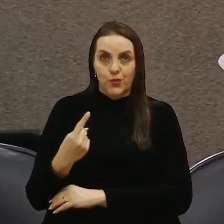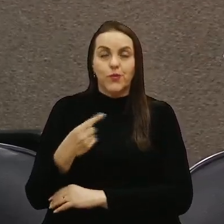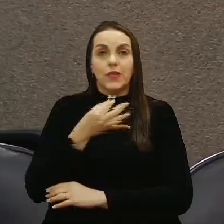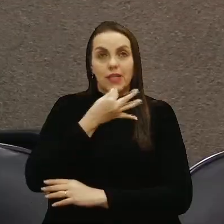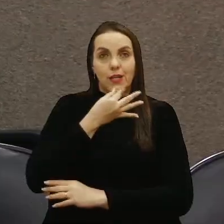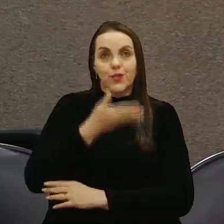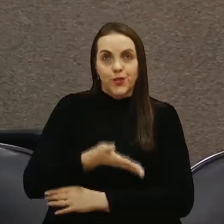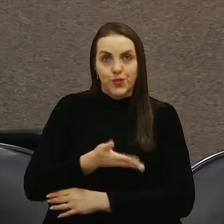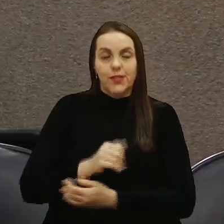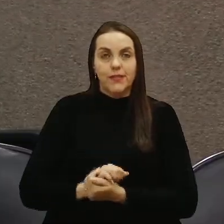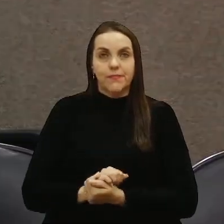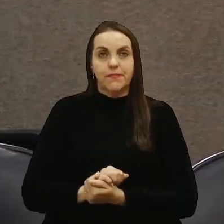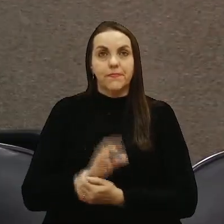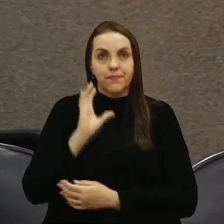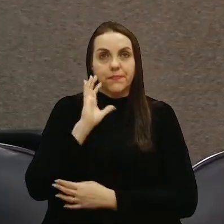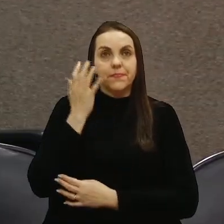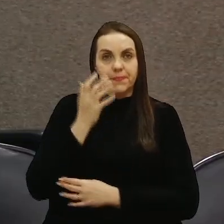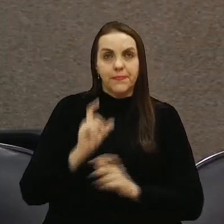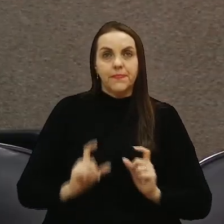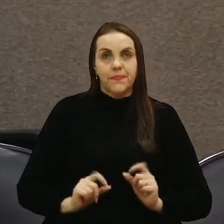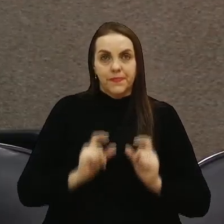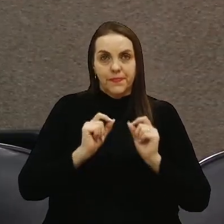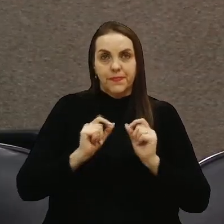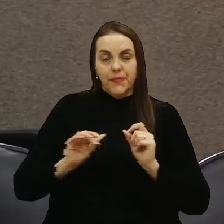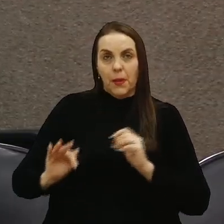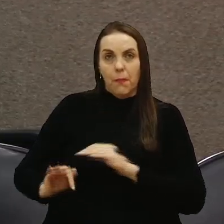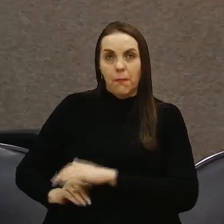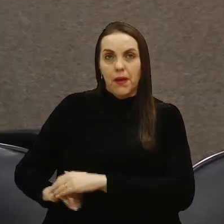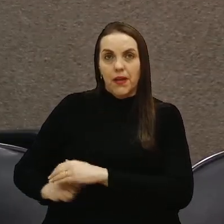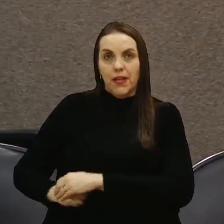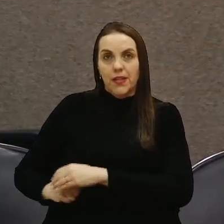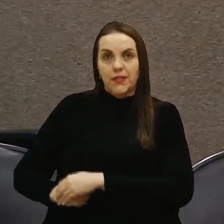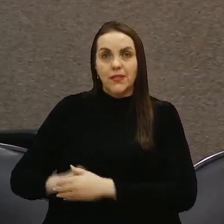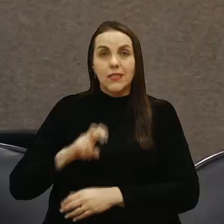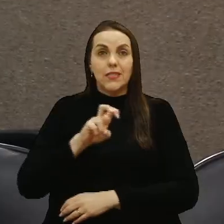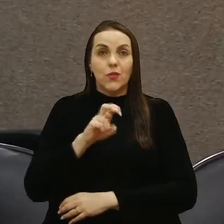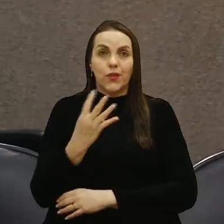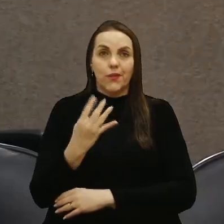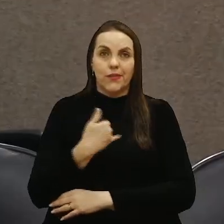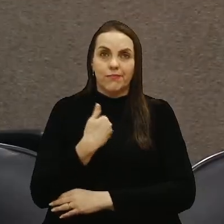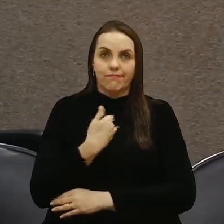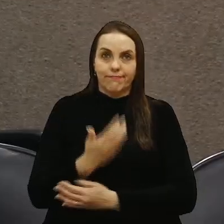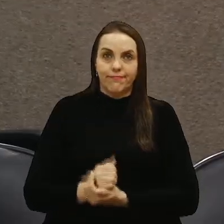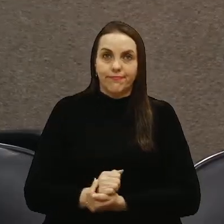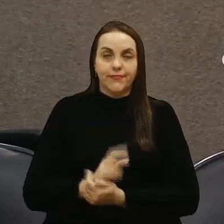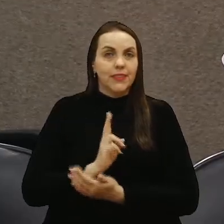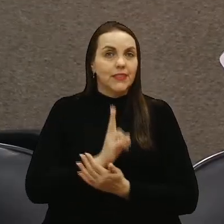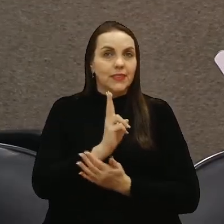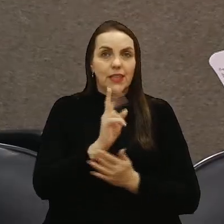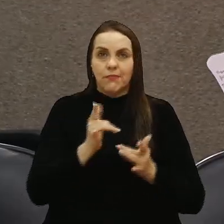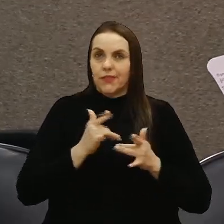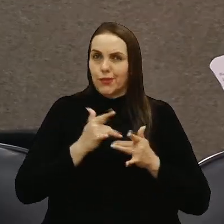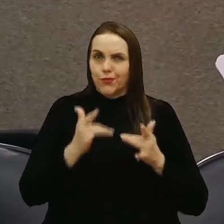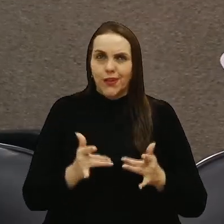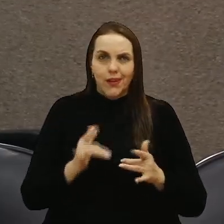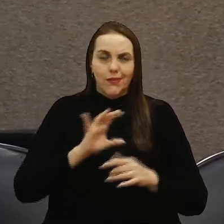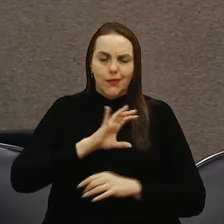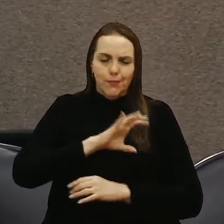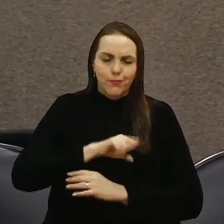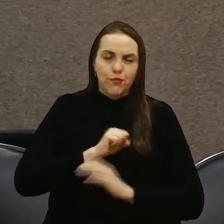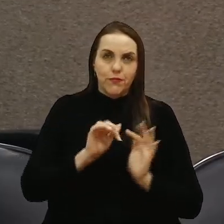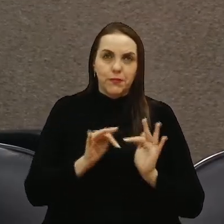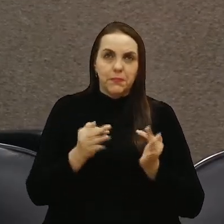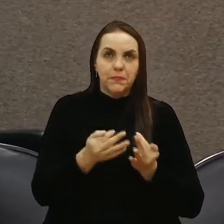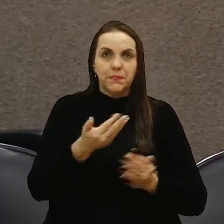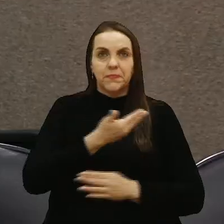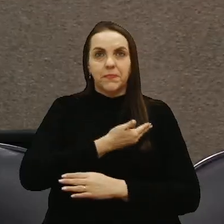Sul, decorrente de um tumor no pâncreas aos 54 anos. Sempre foi dedicado, amoroso com sua família e